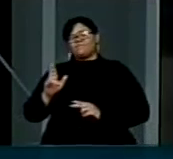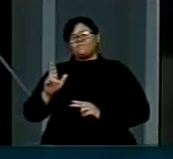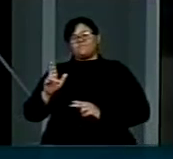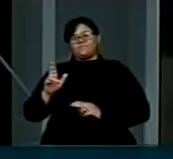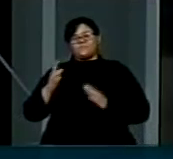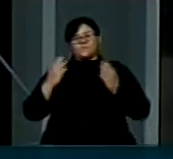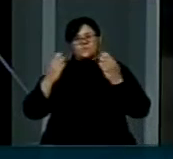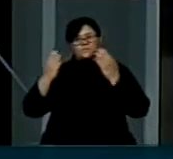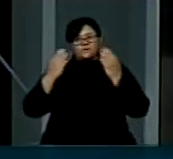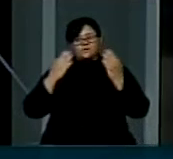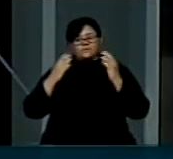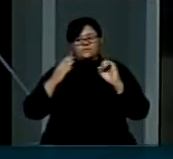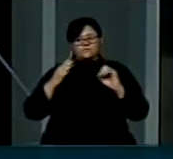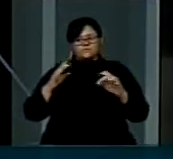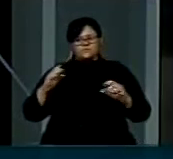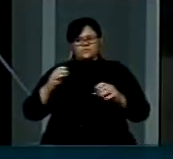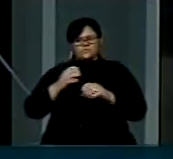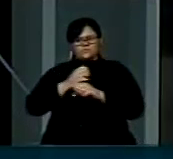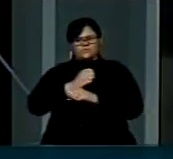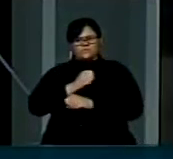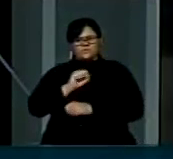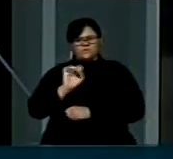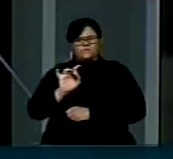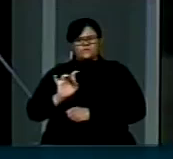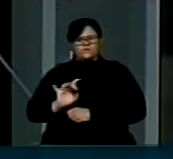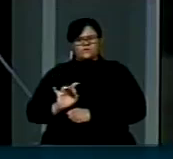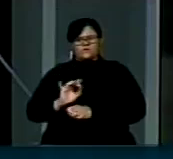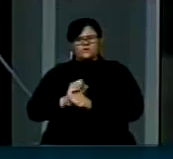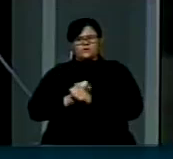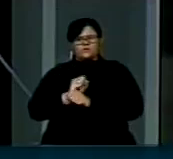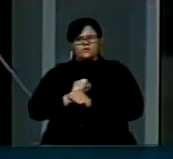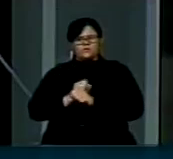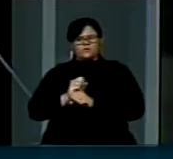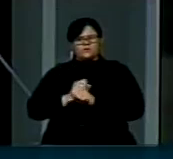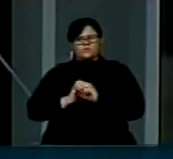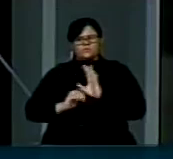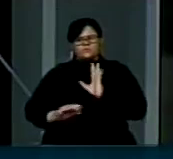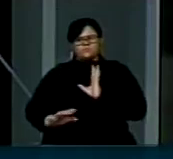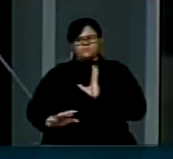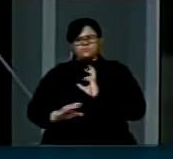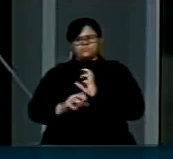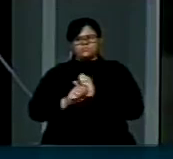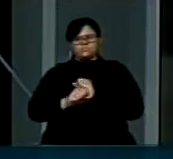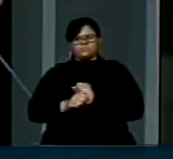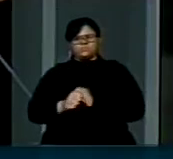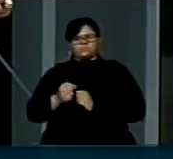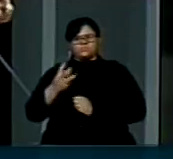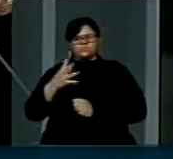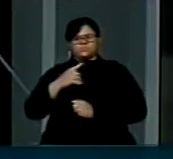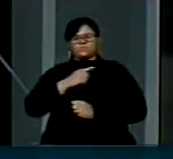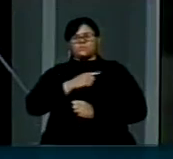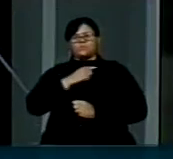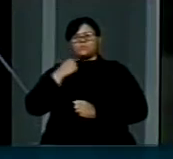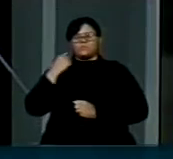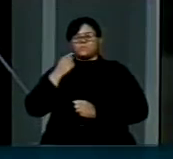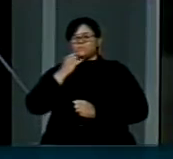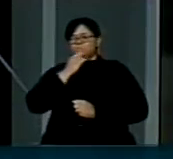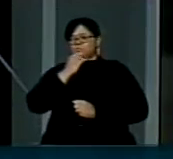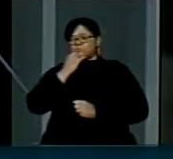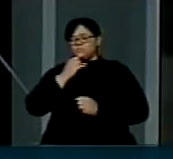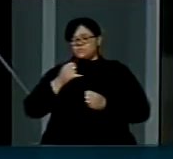de homicídios a cada ano ao número de mortes no trânsito, por